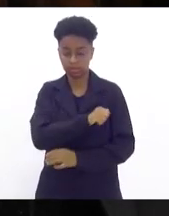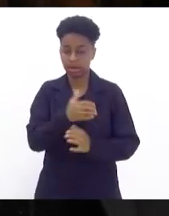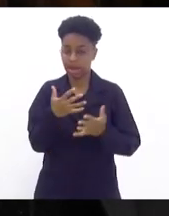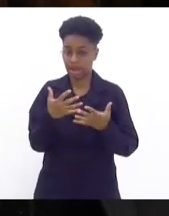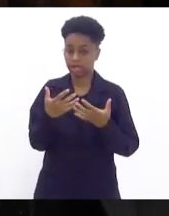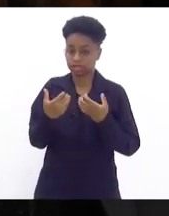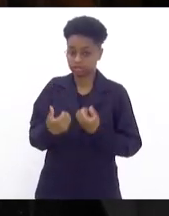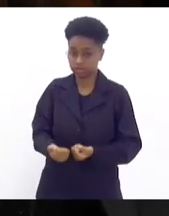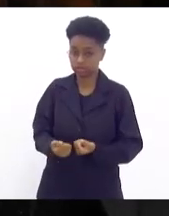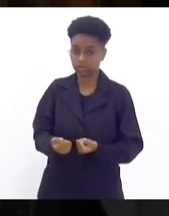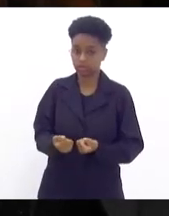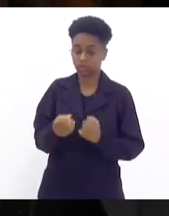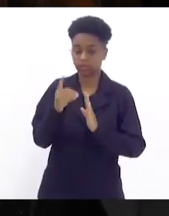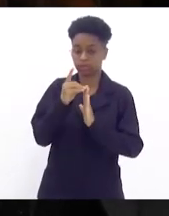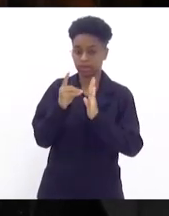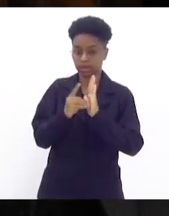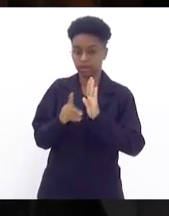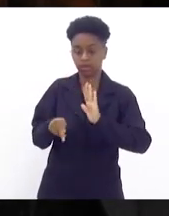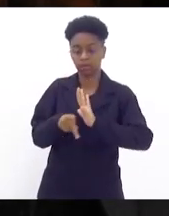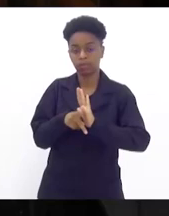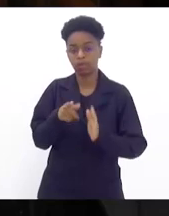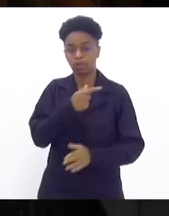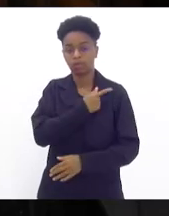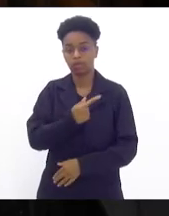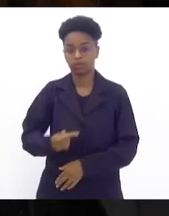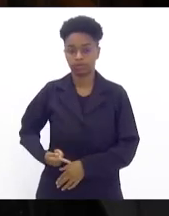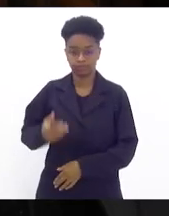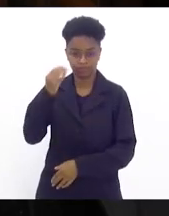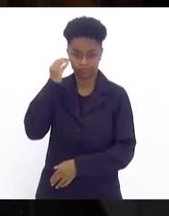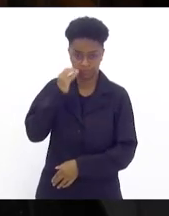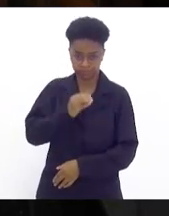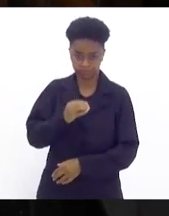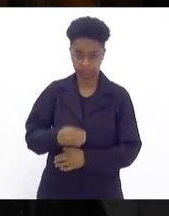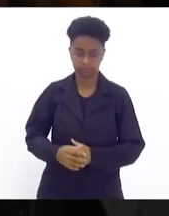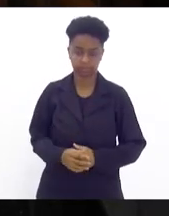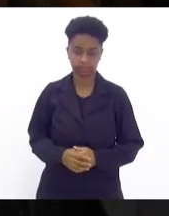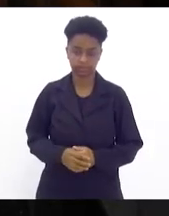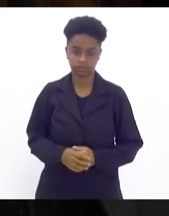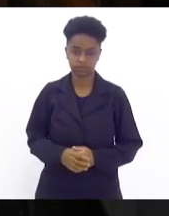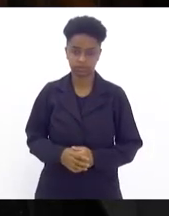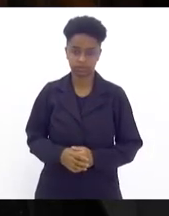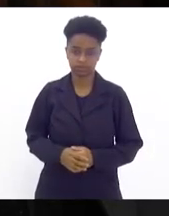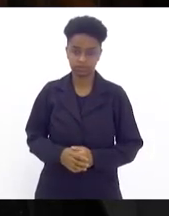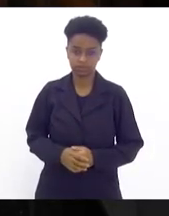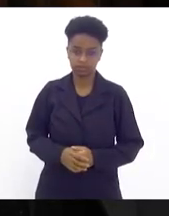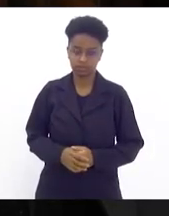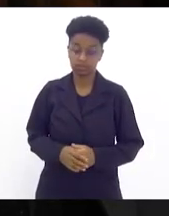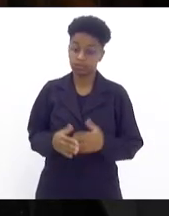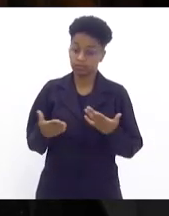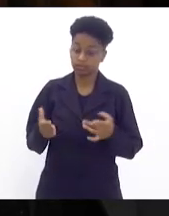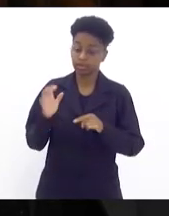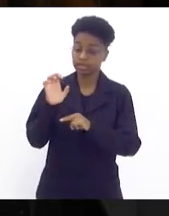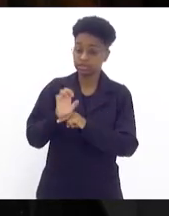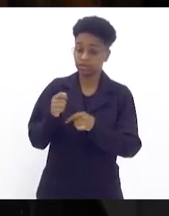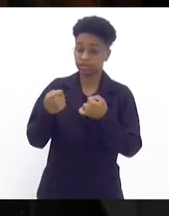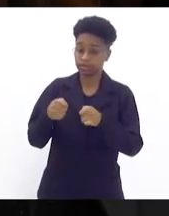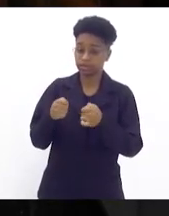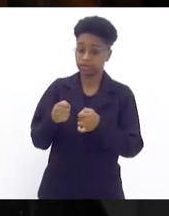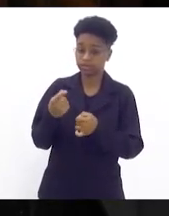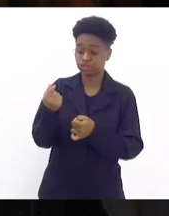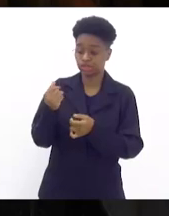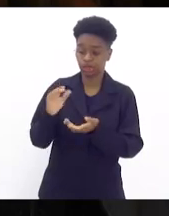por um decreto do governador Cláudio Castro os estados precisam de mais recursos